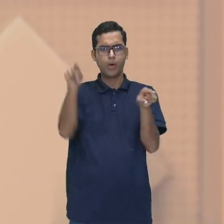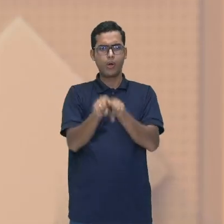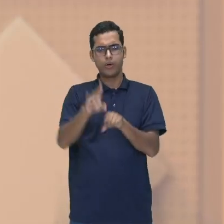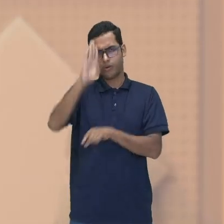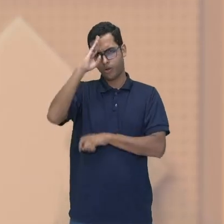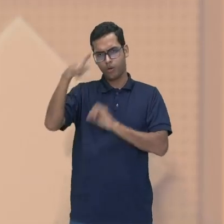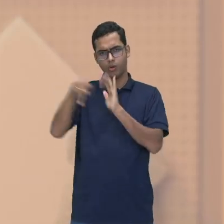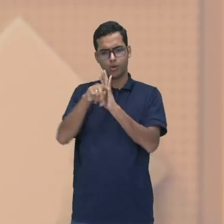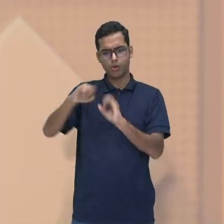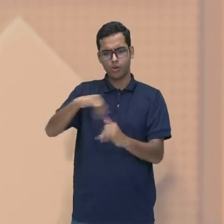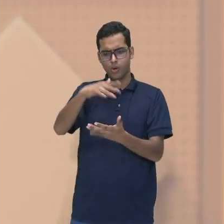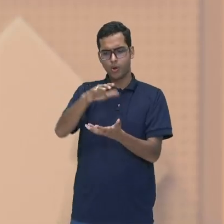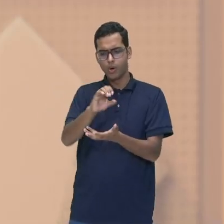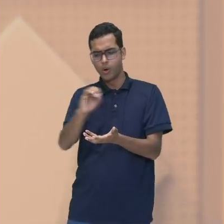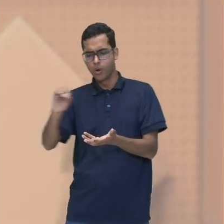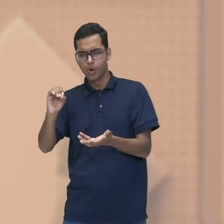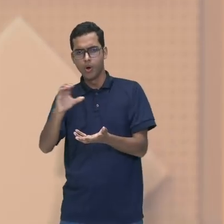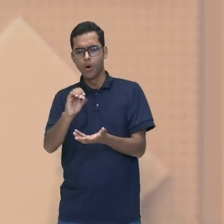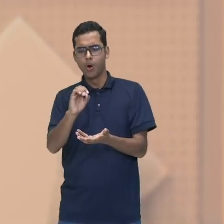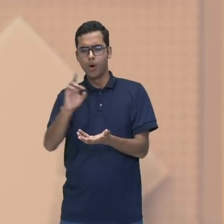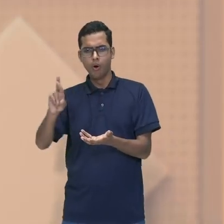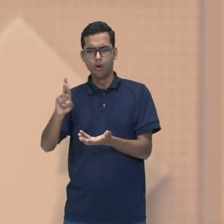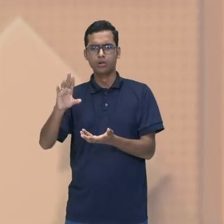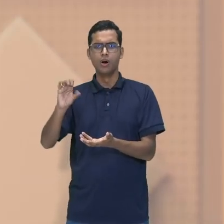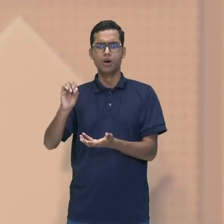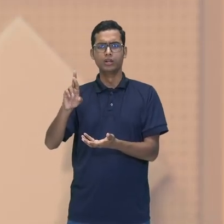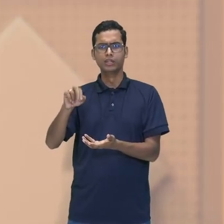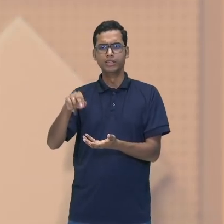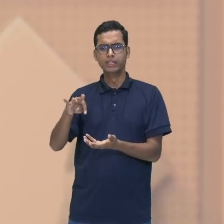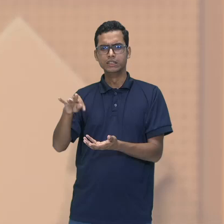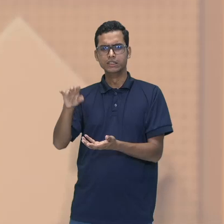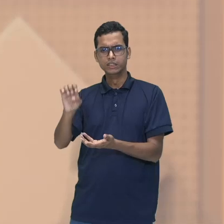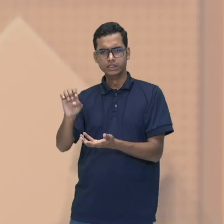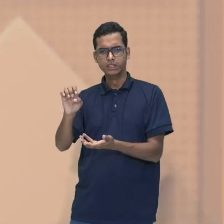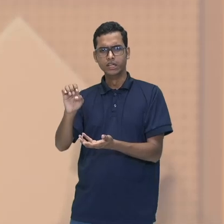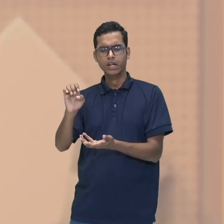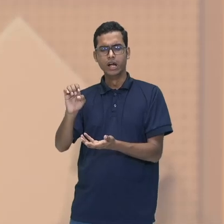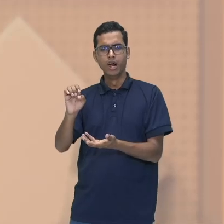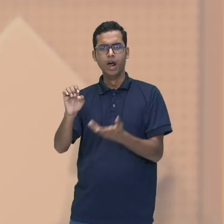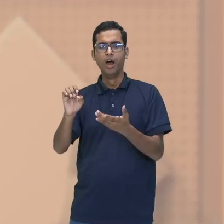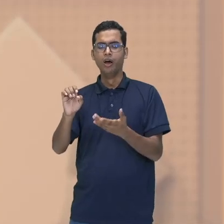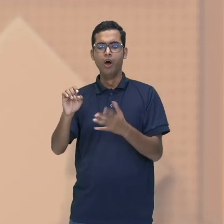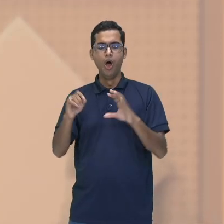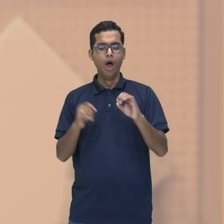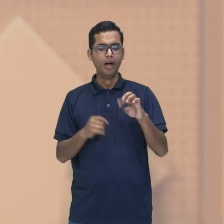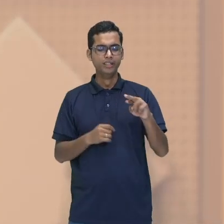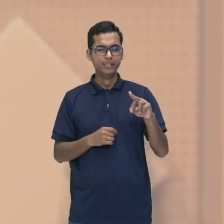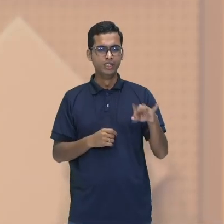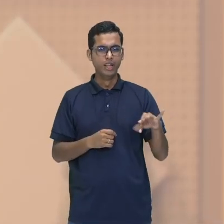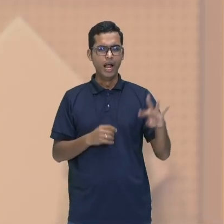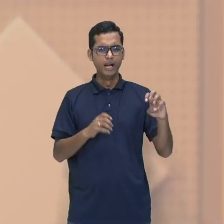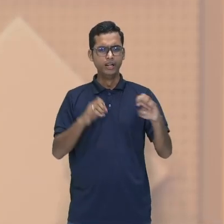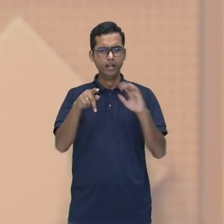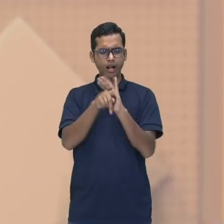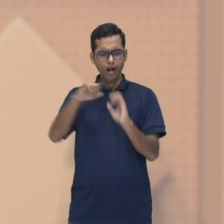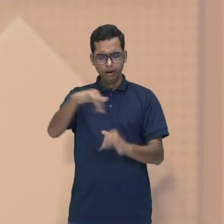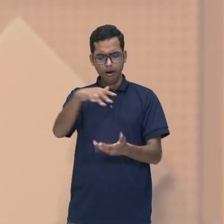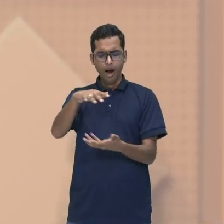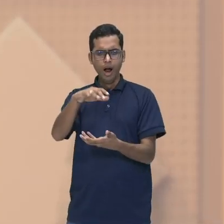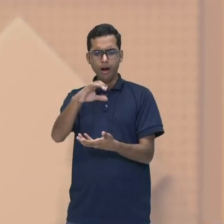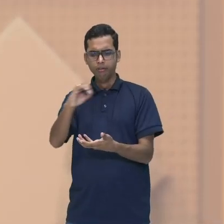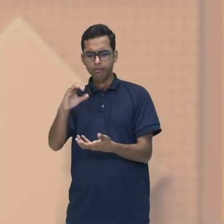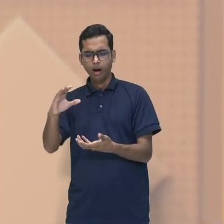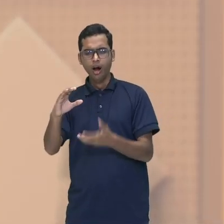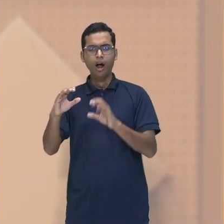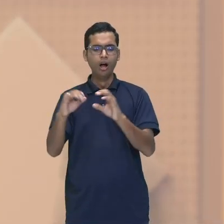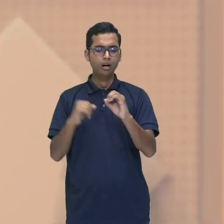Oriente. Então, o berço do Renascimento vai se concentrar na Itália, né, em cidades italianas, por conta disso, por conta de ser uma